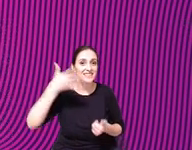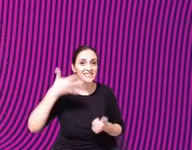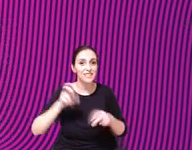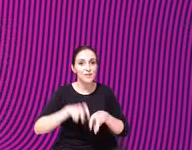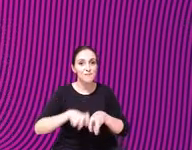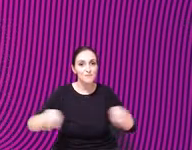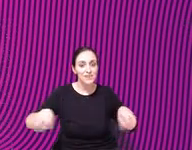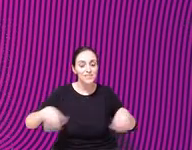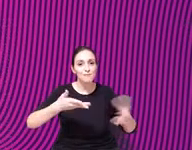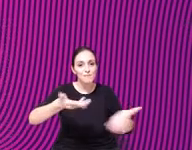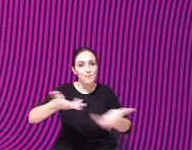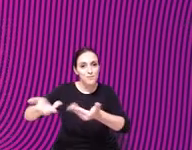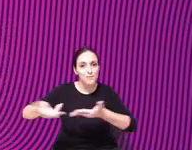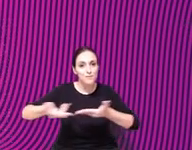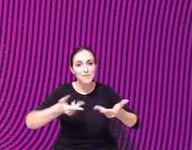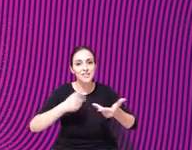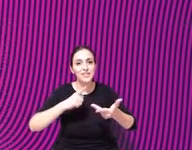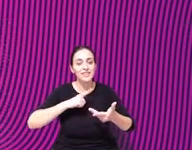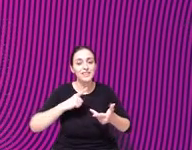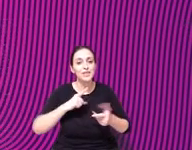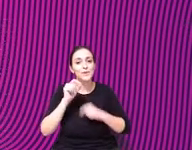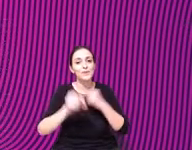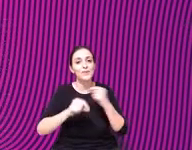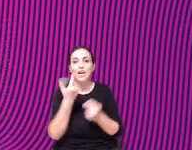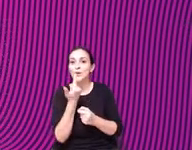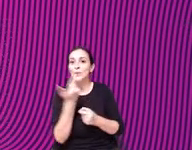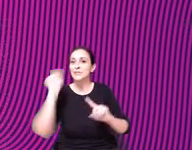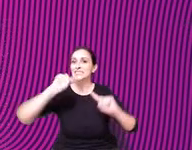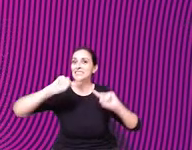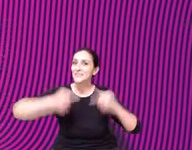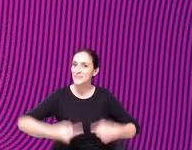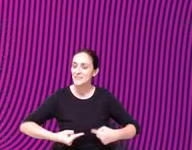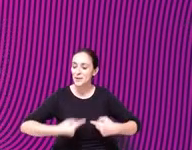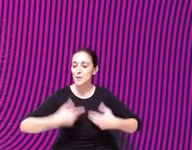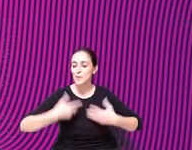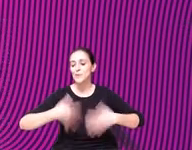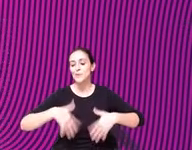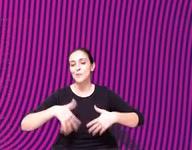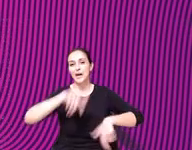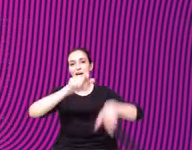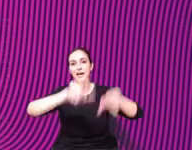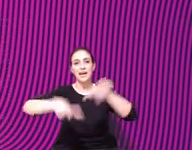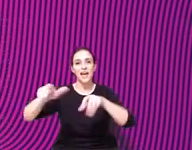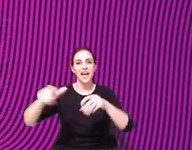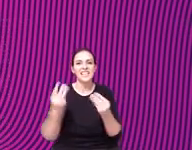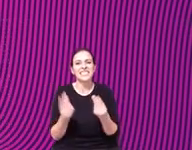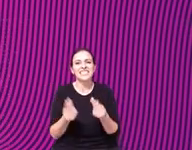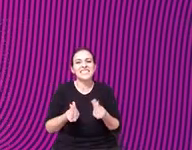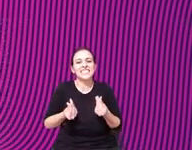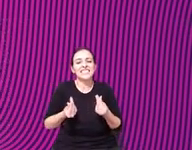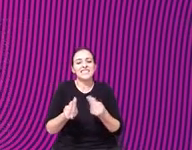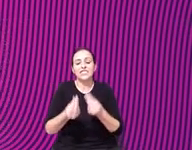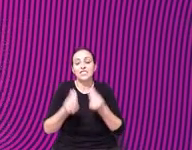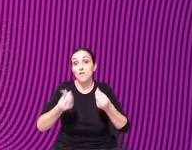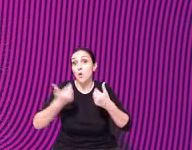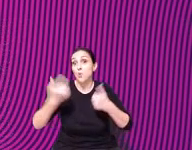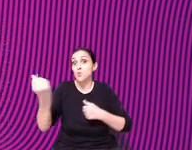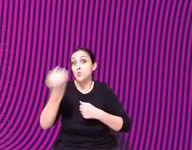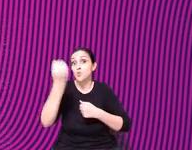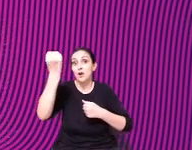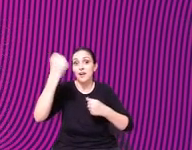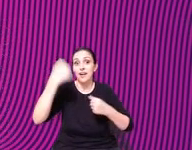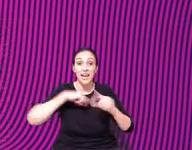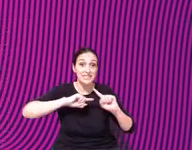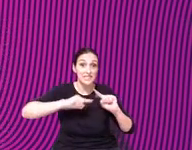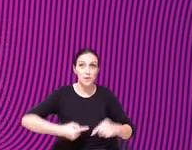gente vai ter, que é o nosso outro desafio, né? Que são os pacientes hipersensibilizados. Para quem gosta de desafio, esse aí é um muito